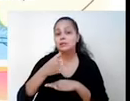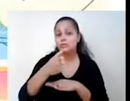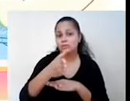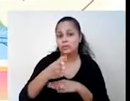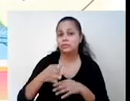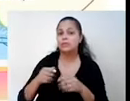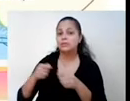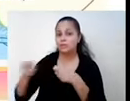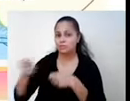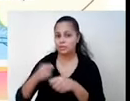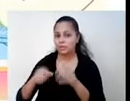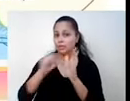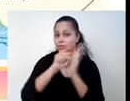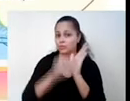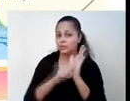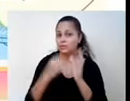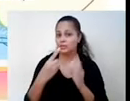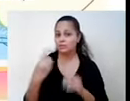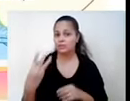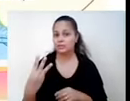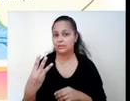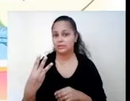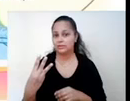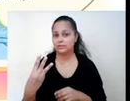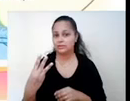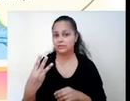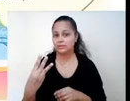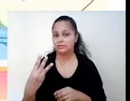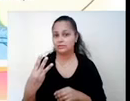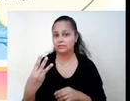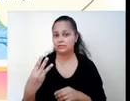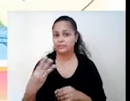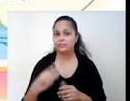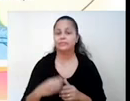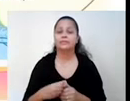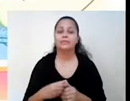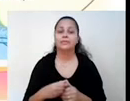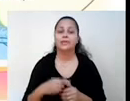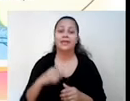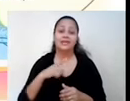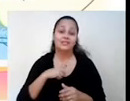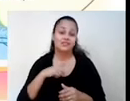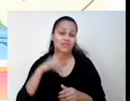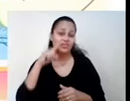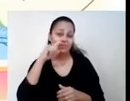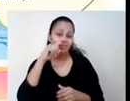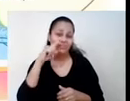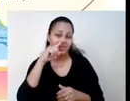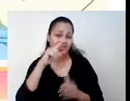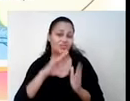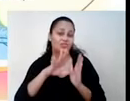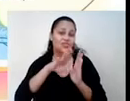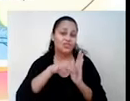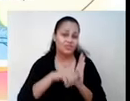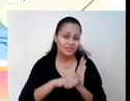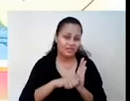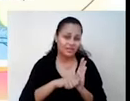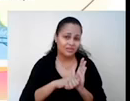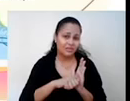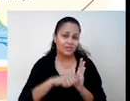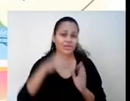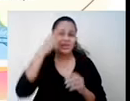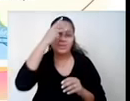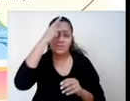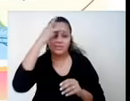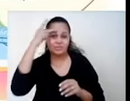comerciais, isso no século XIII. Como havia o risco de assaltos, os mercadores se